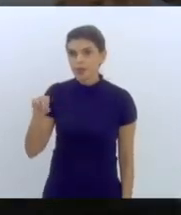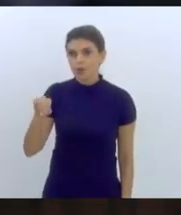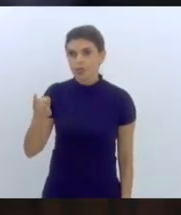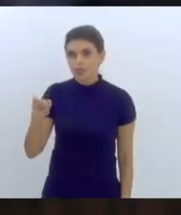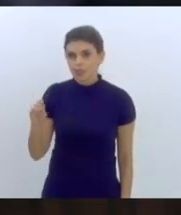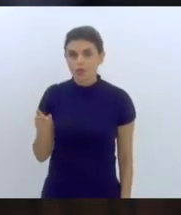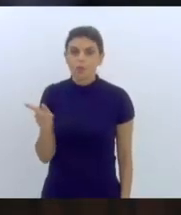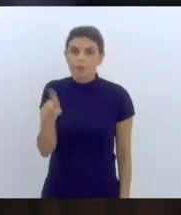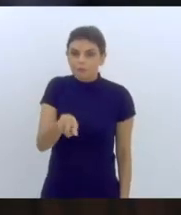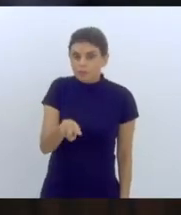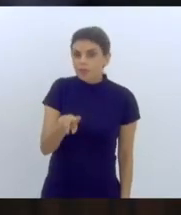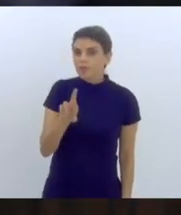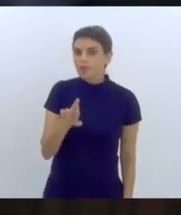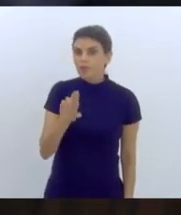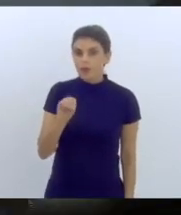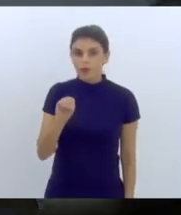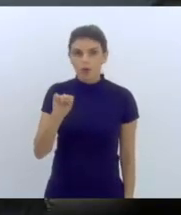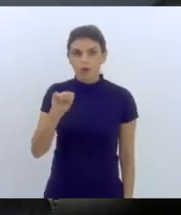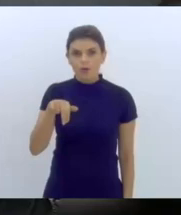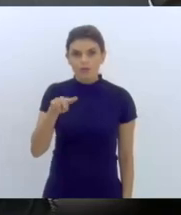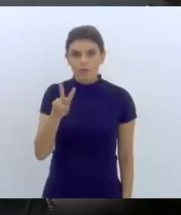Deputado Rosenberg Reis.